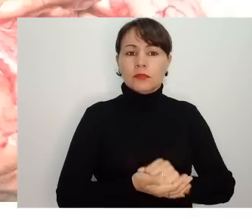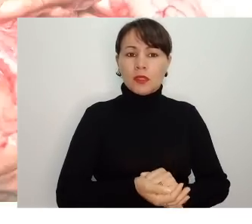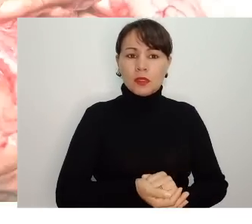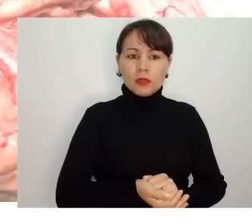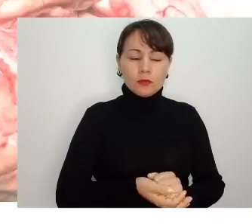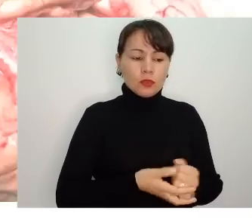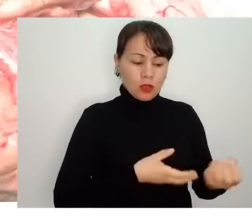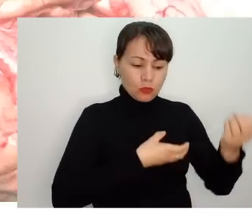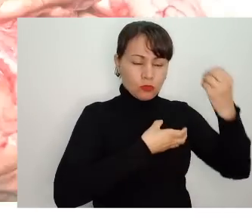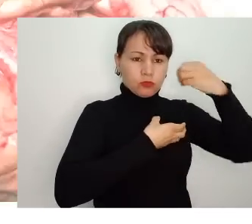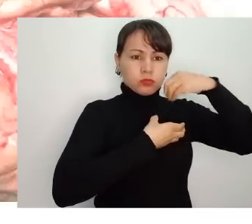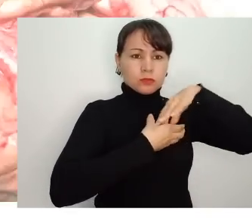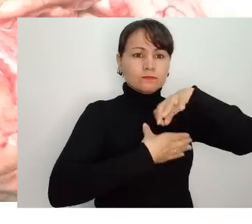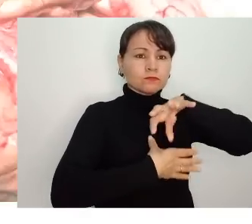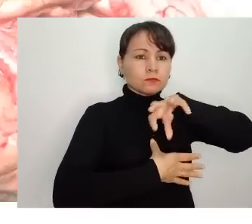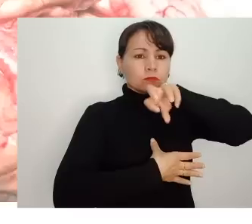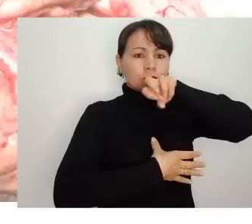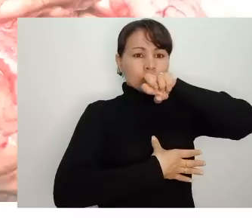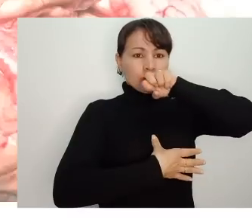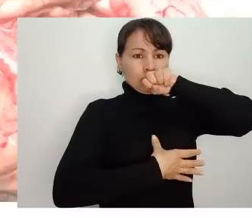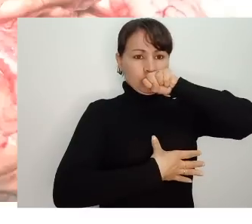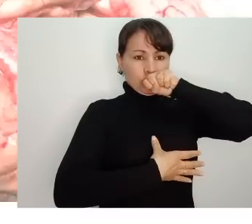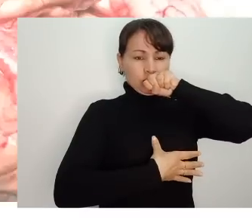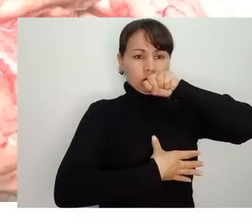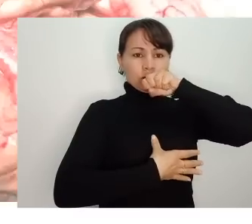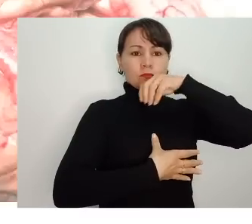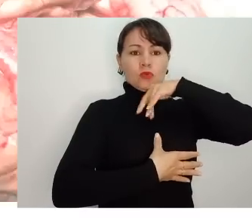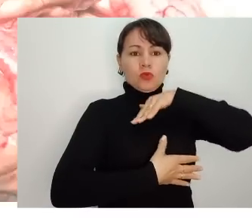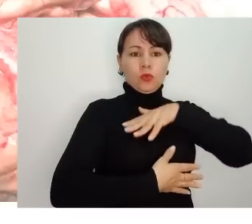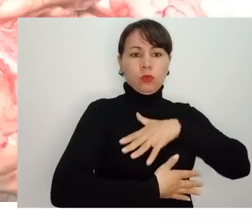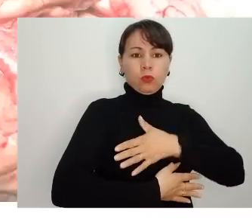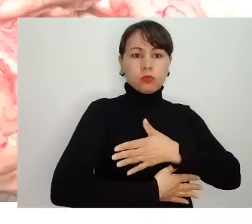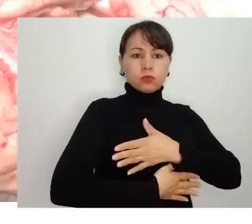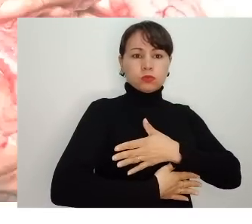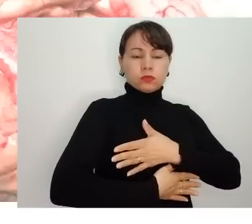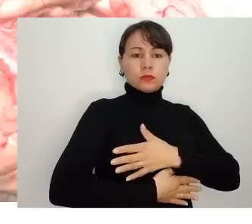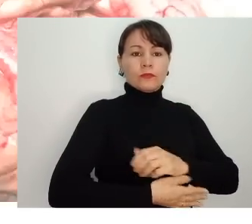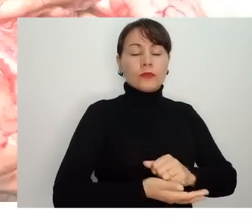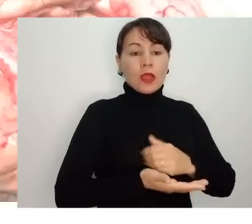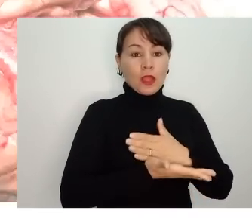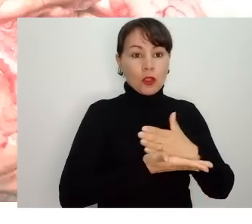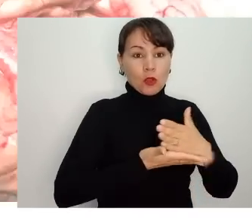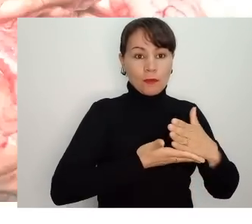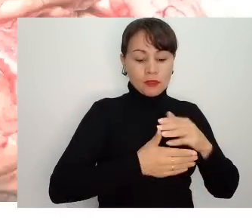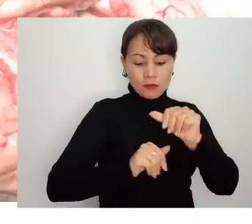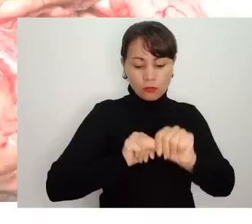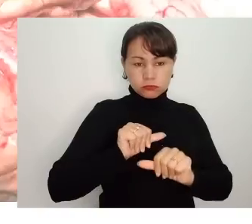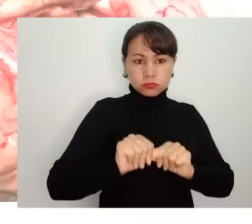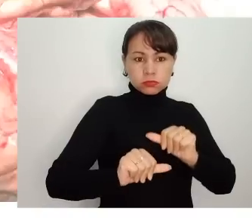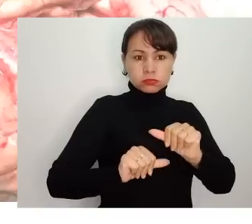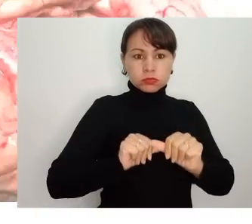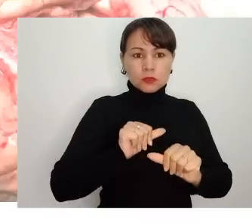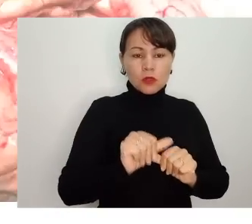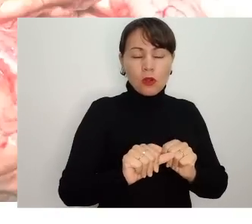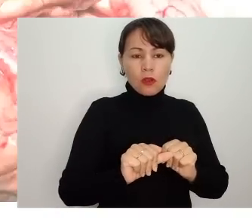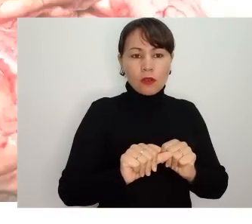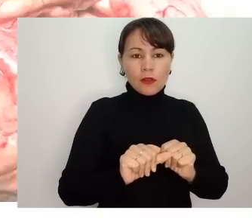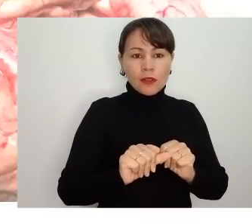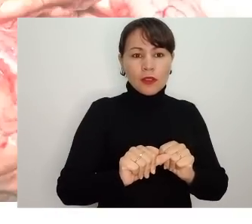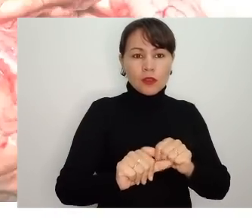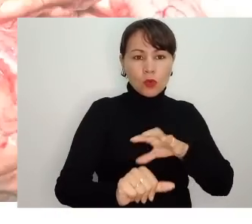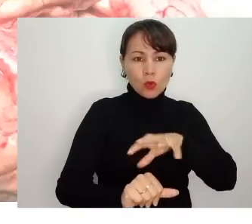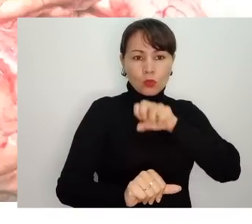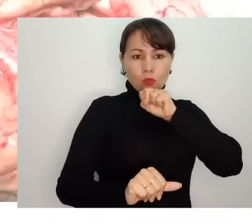que ele adentra via sistema pulmonar, e lá ocorre a troca, a